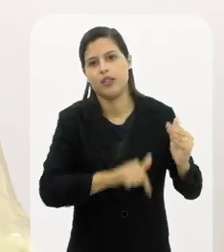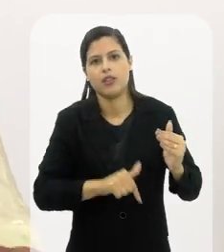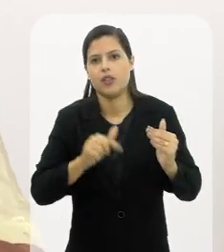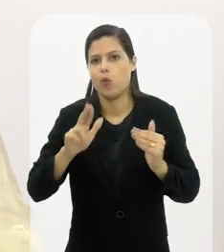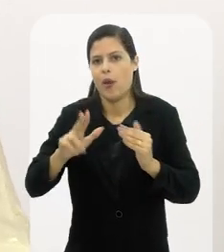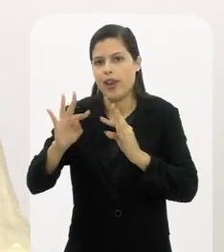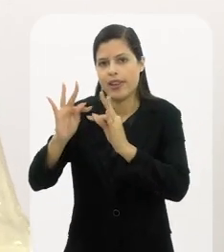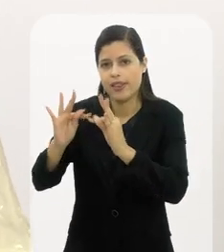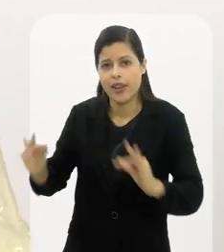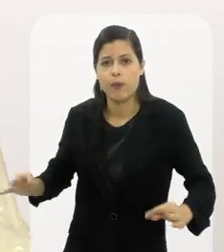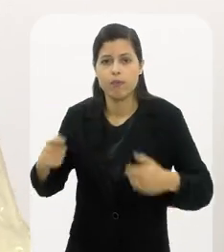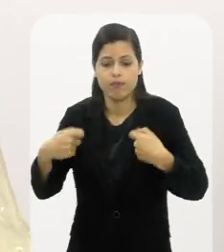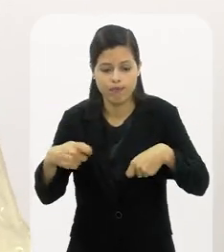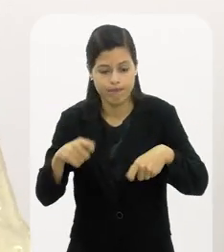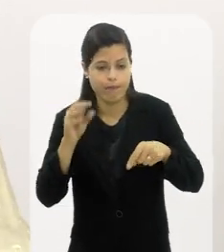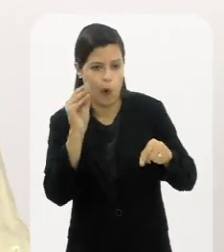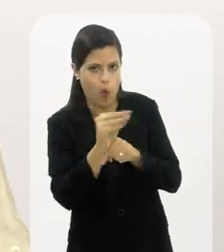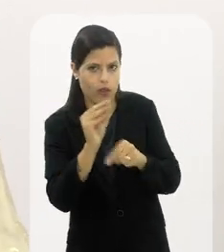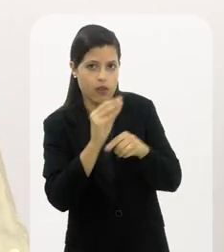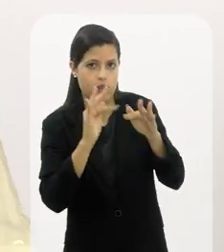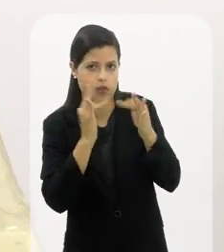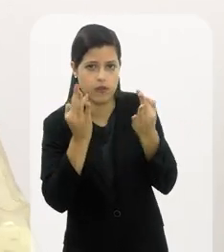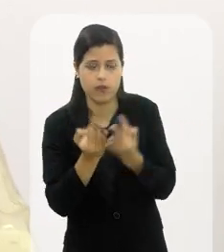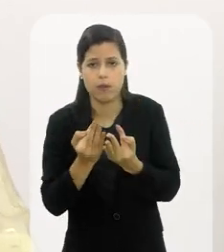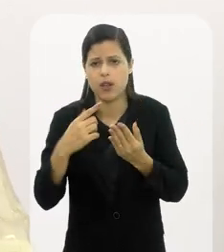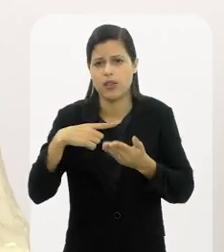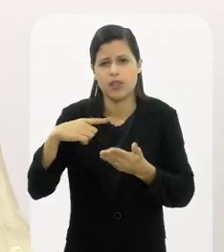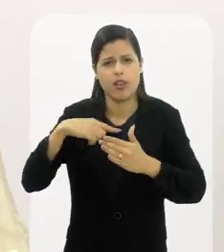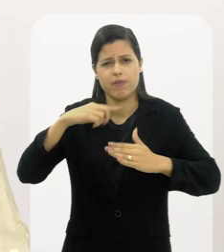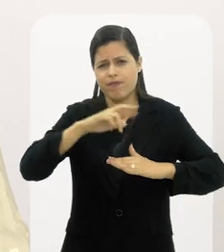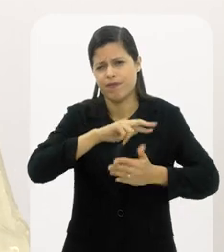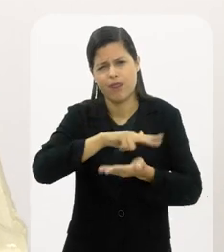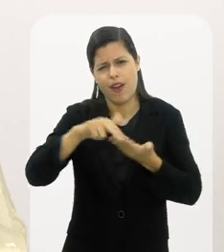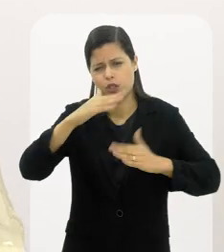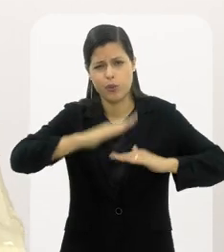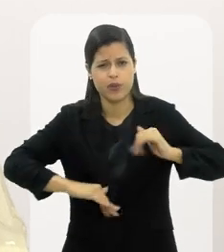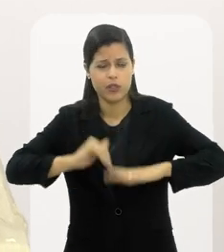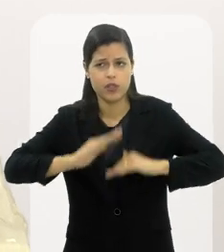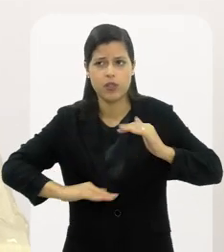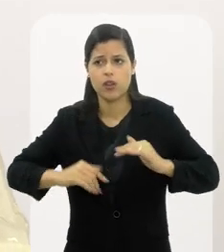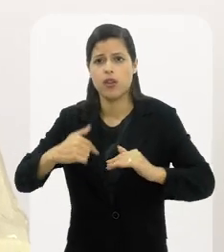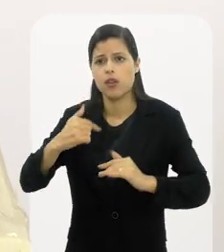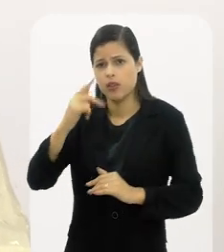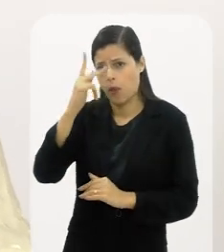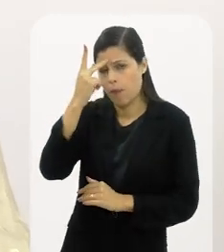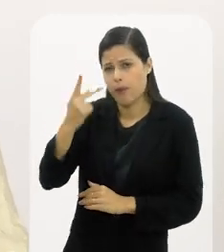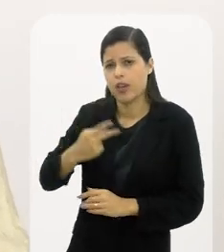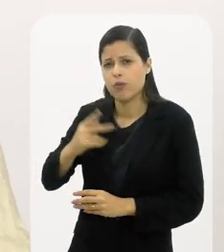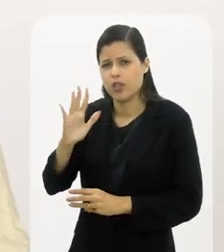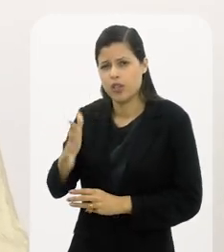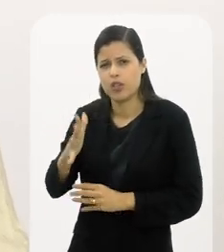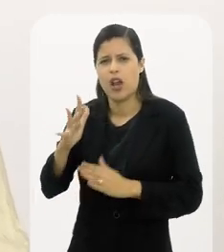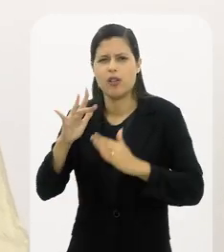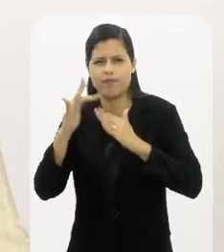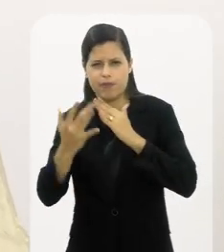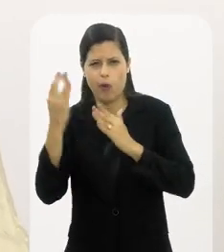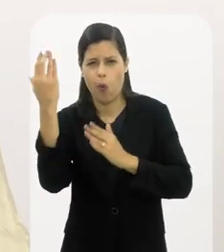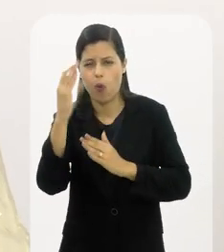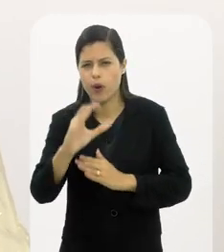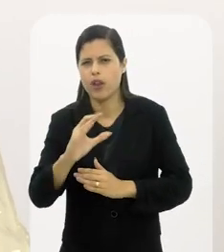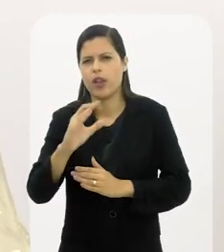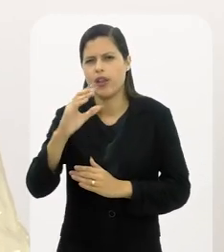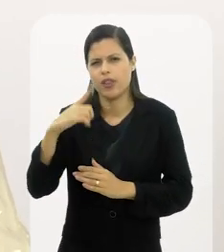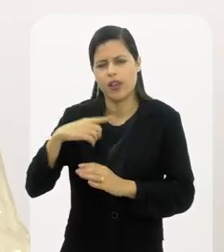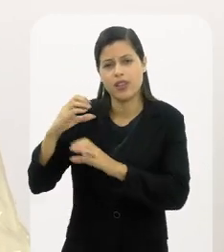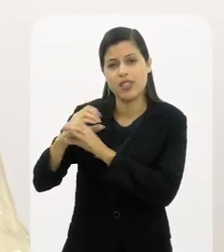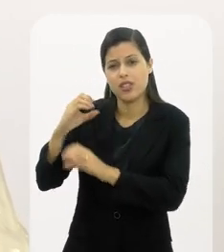família. Tem outras atividades, tem outras profissões, são as mais variadas que você possa imaginar. Eu mesma já trouxe até para algumas lives alguns